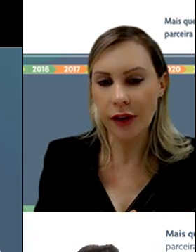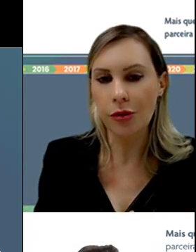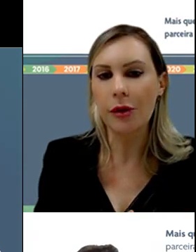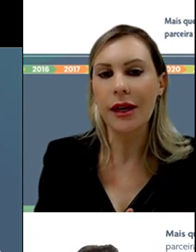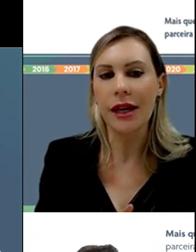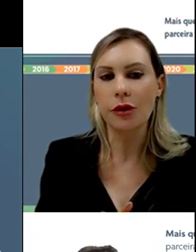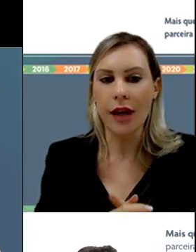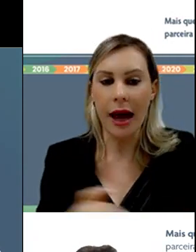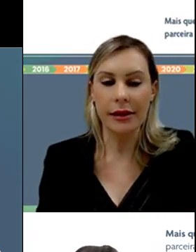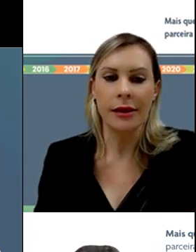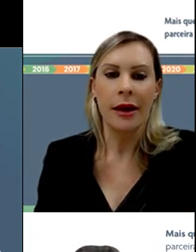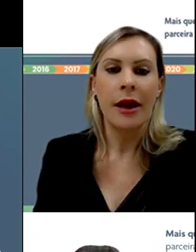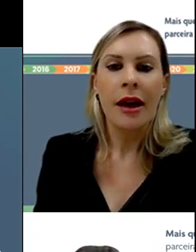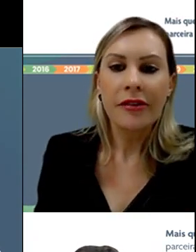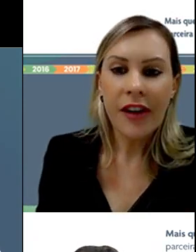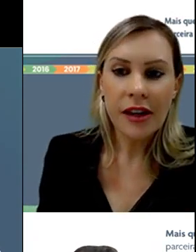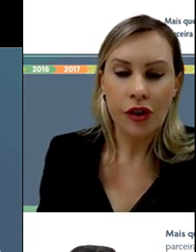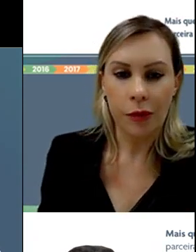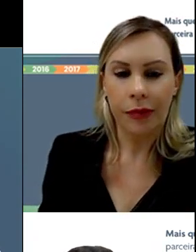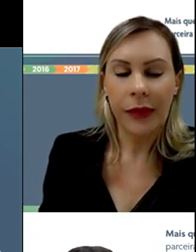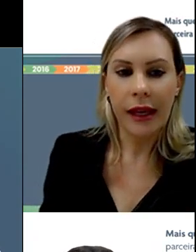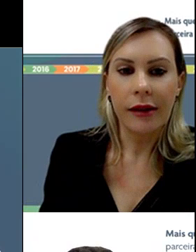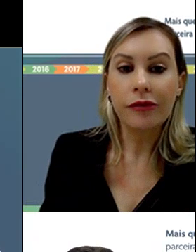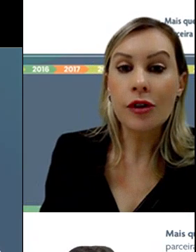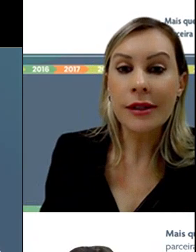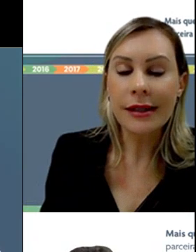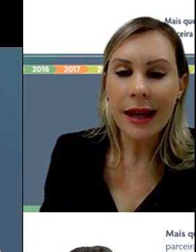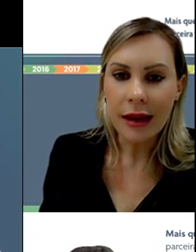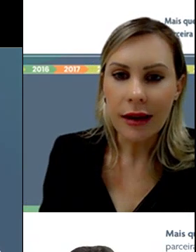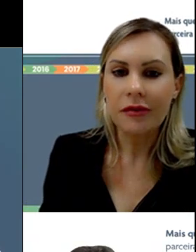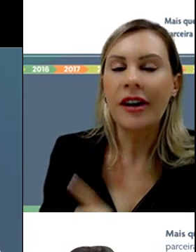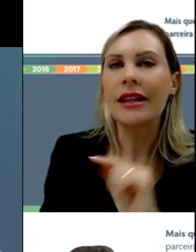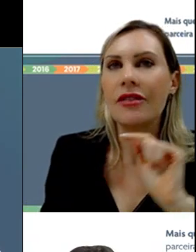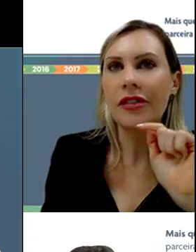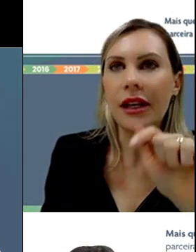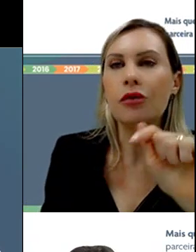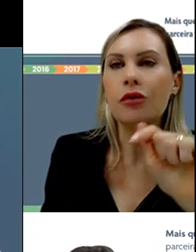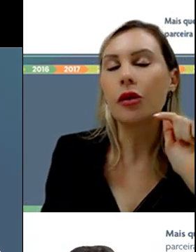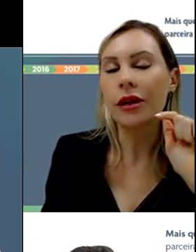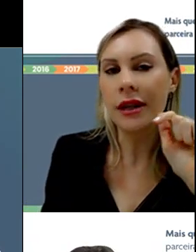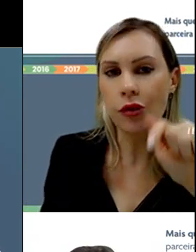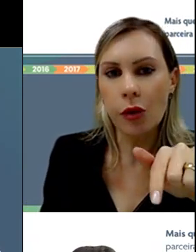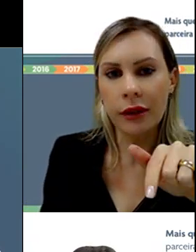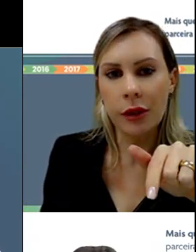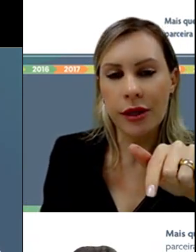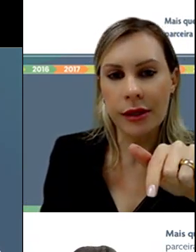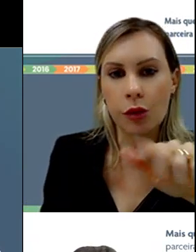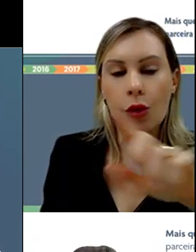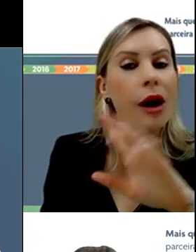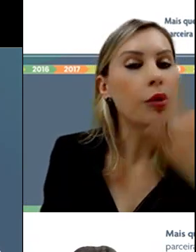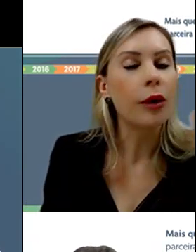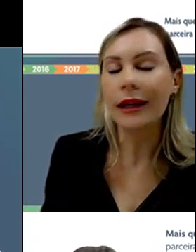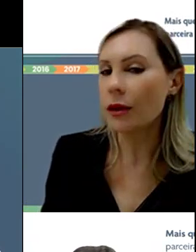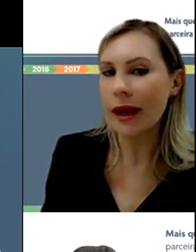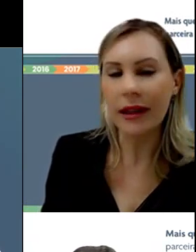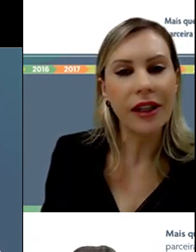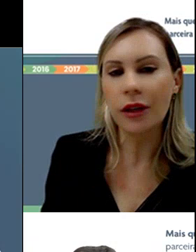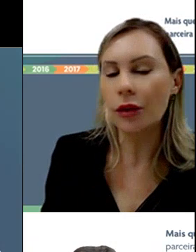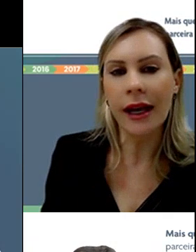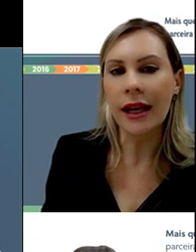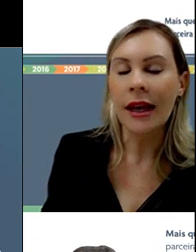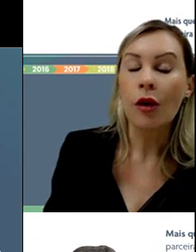abaixo de R$7.500. Vejam que você vai definir o valor da sua contribuição. O cálculo aqui